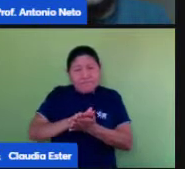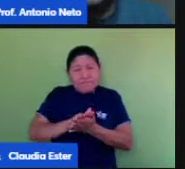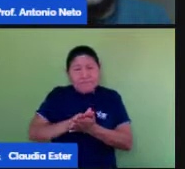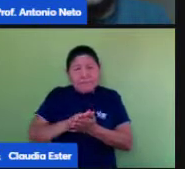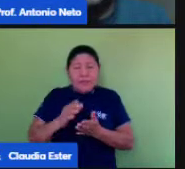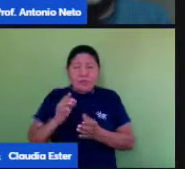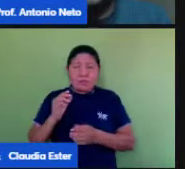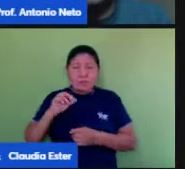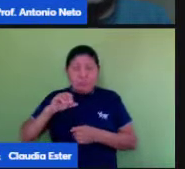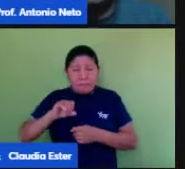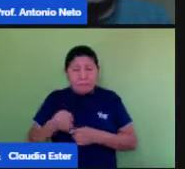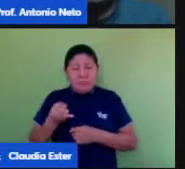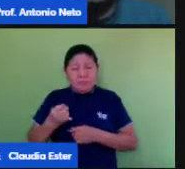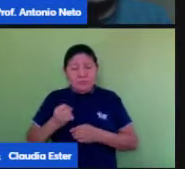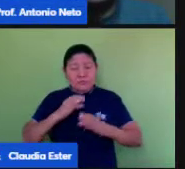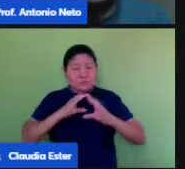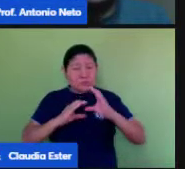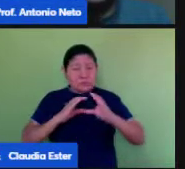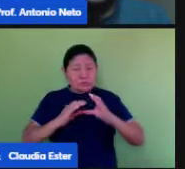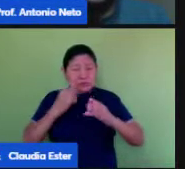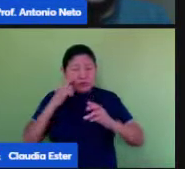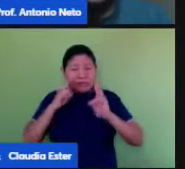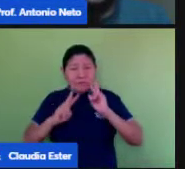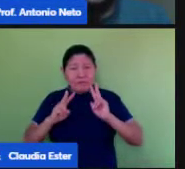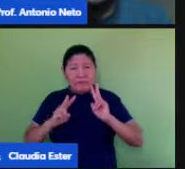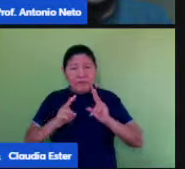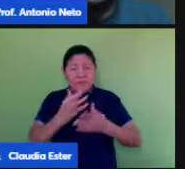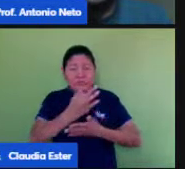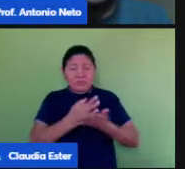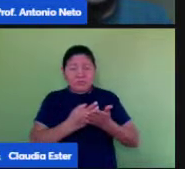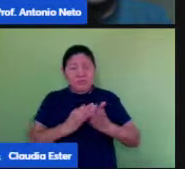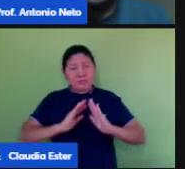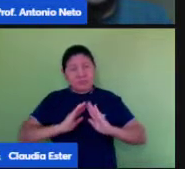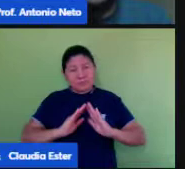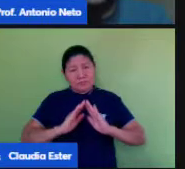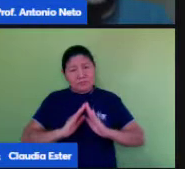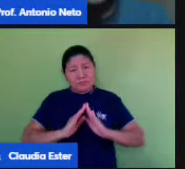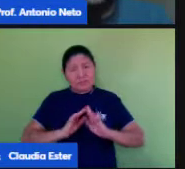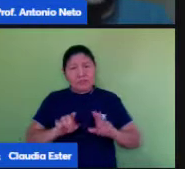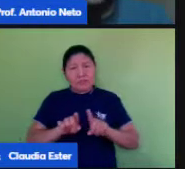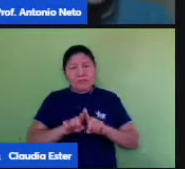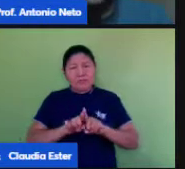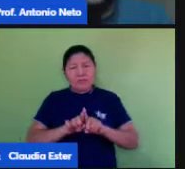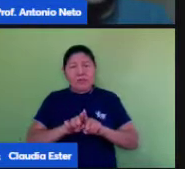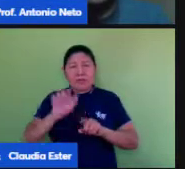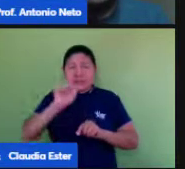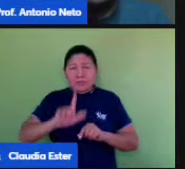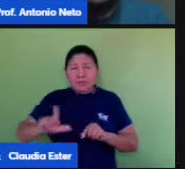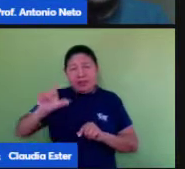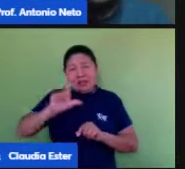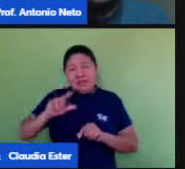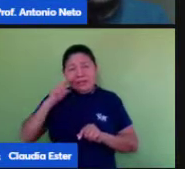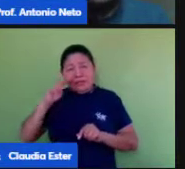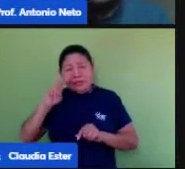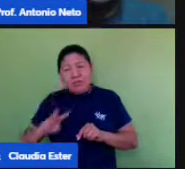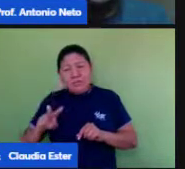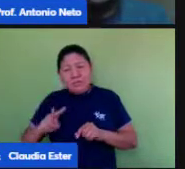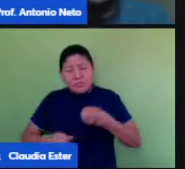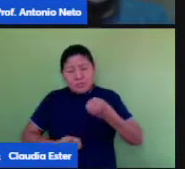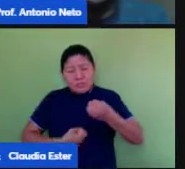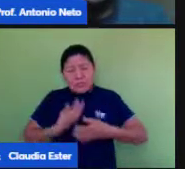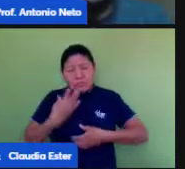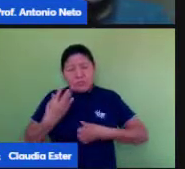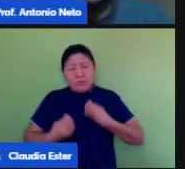comunicativa e o tema, assunto, finalidade do texto. E no campo de atuação artístico-literário, observarem poemas concretos do